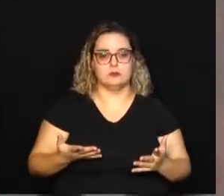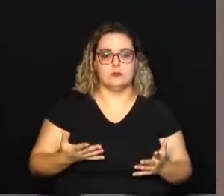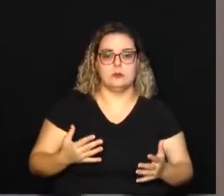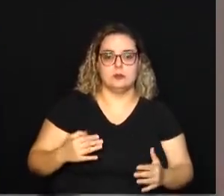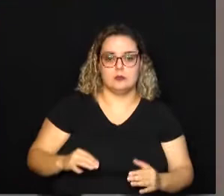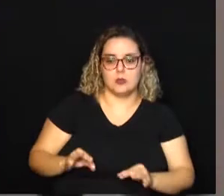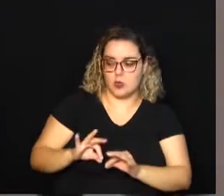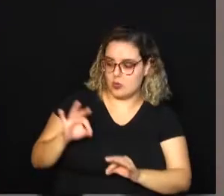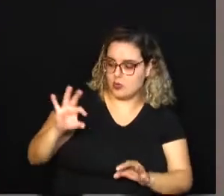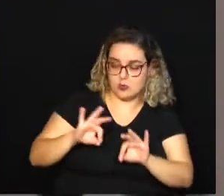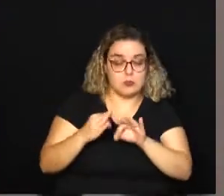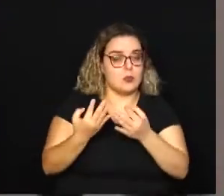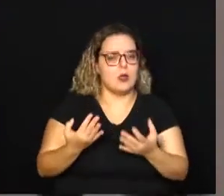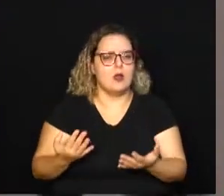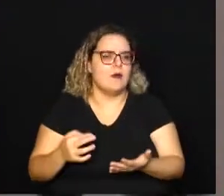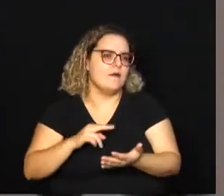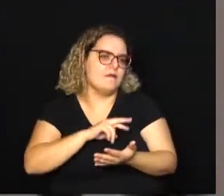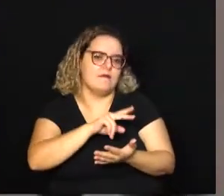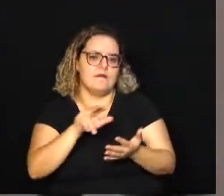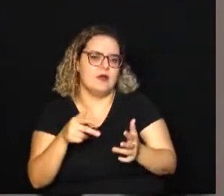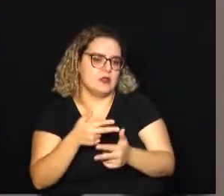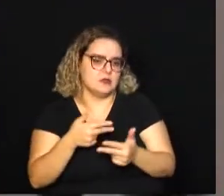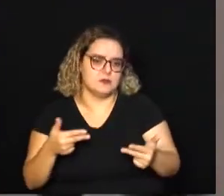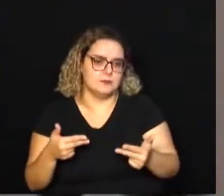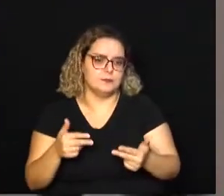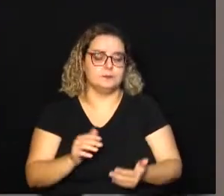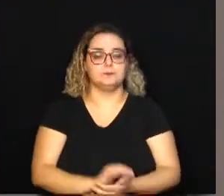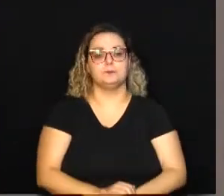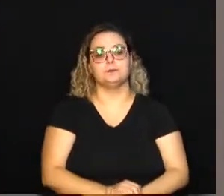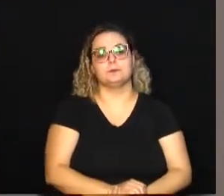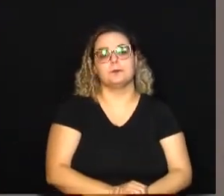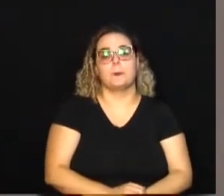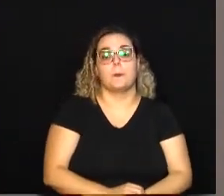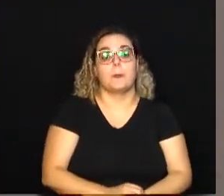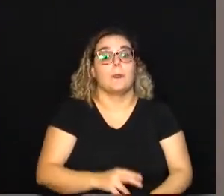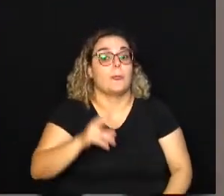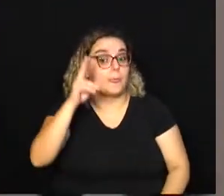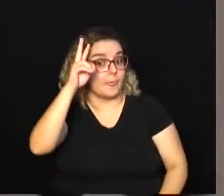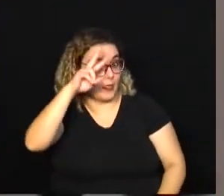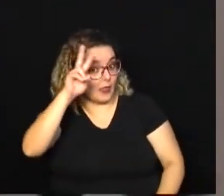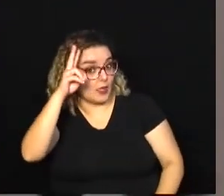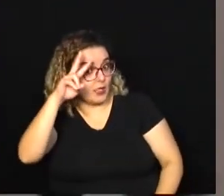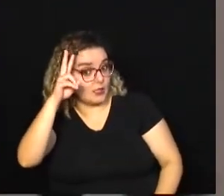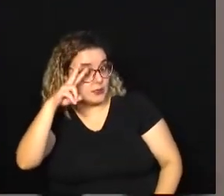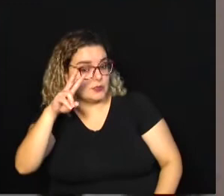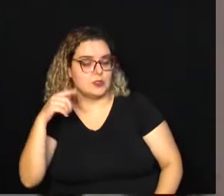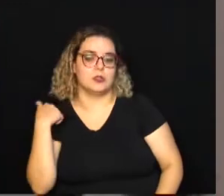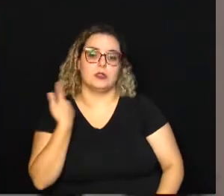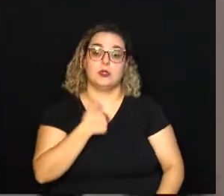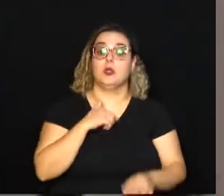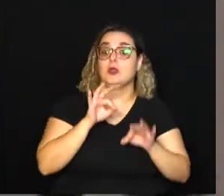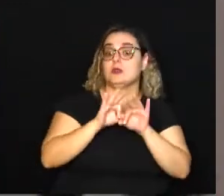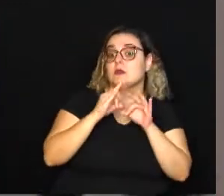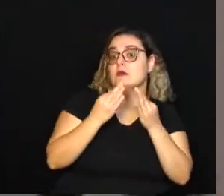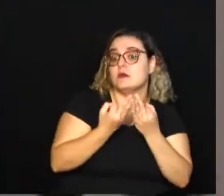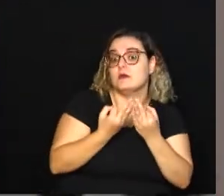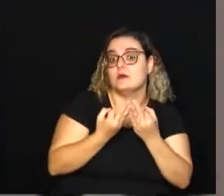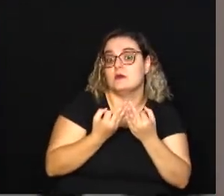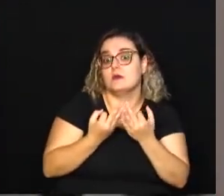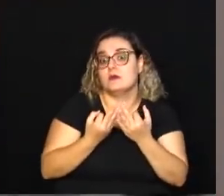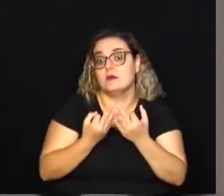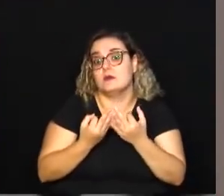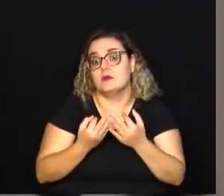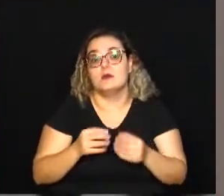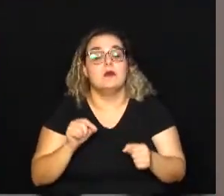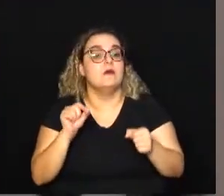familiares, enfim. Nós podemos trabalhar com história, a história da nossa família. Nós podemos